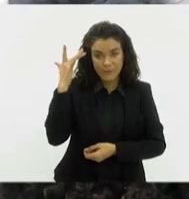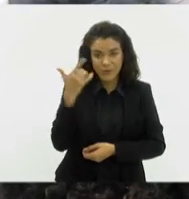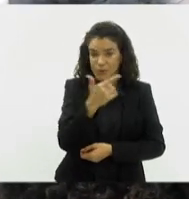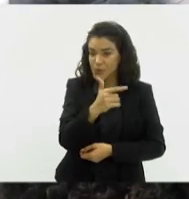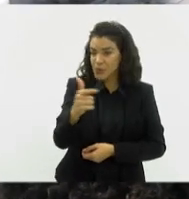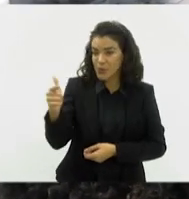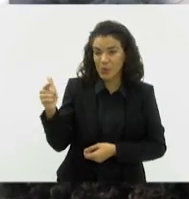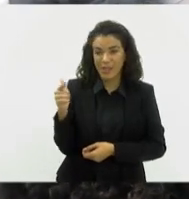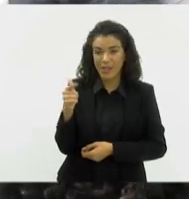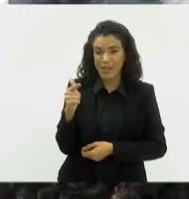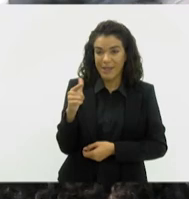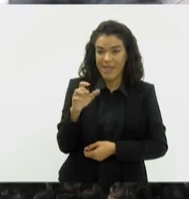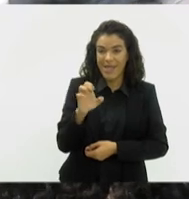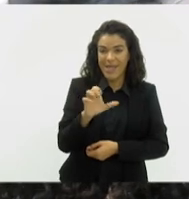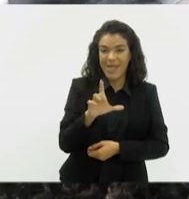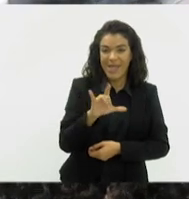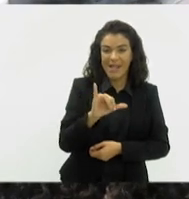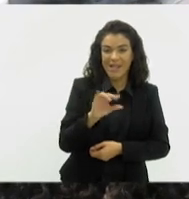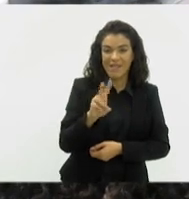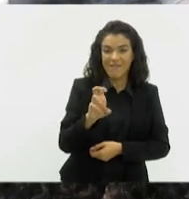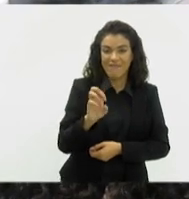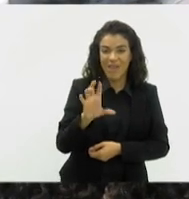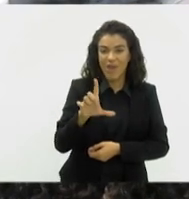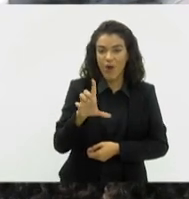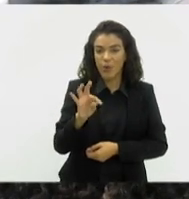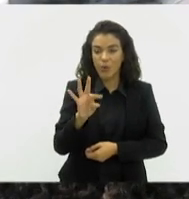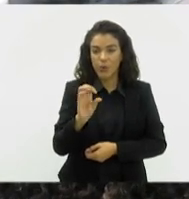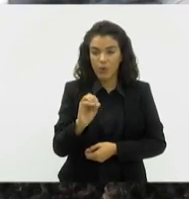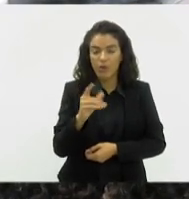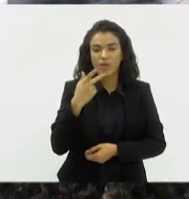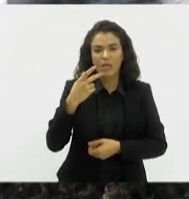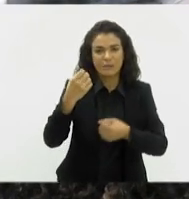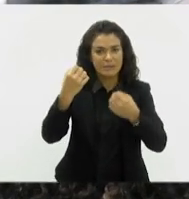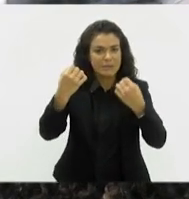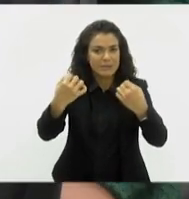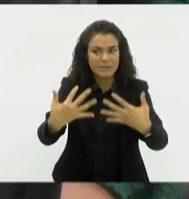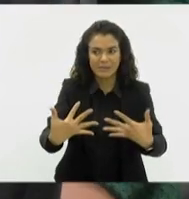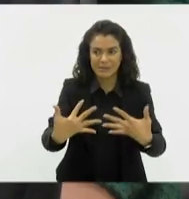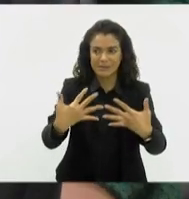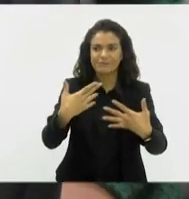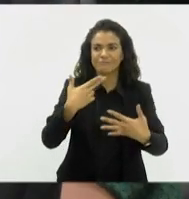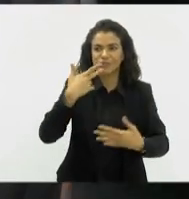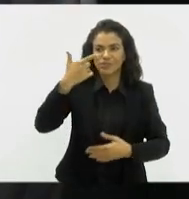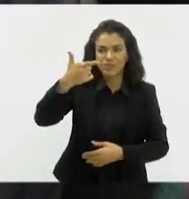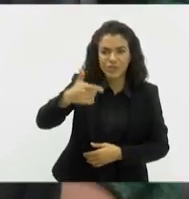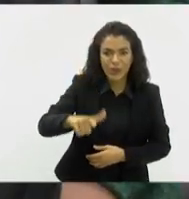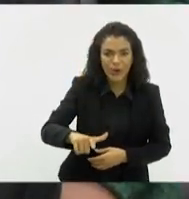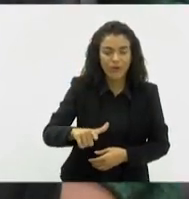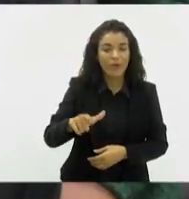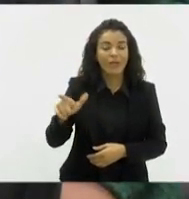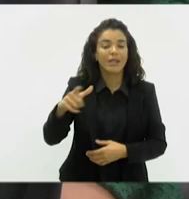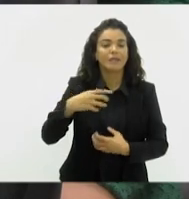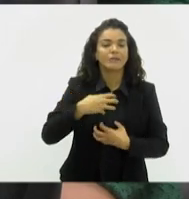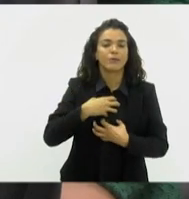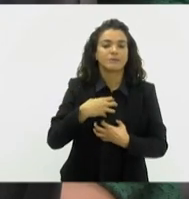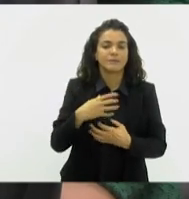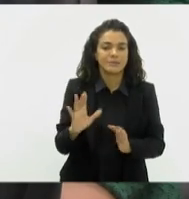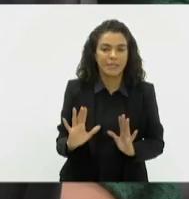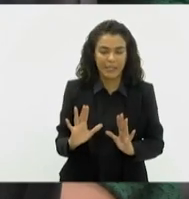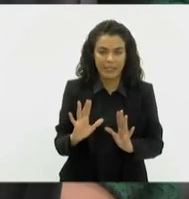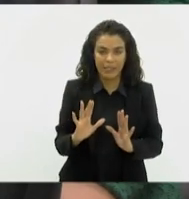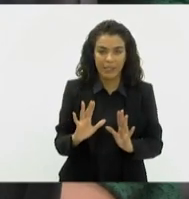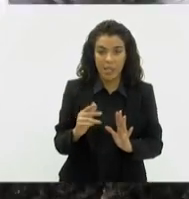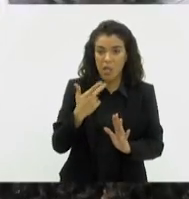têm. O Erivelto, como alguém que cometeu um erro e está se justificando aqui desse erro, está exemplificando, não se sente confortável. Eu, por exemplo, não